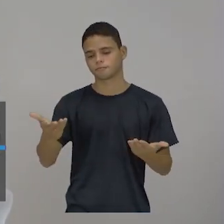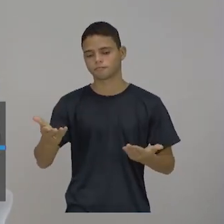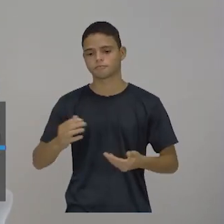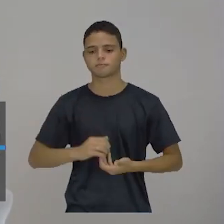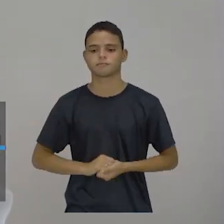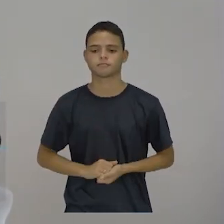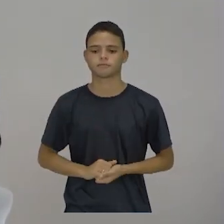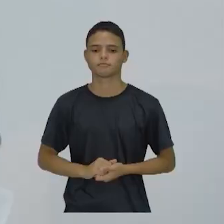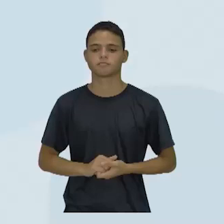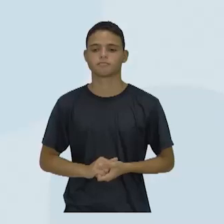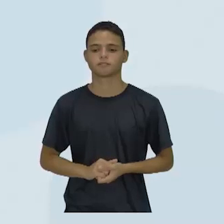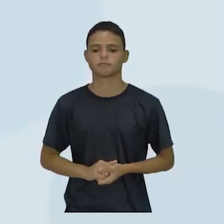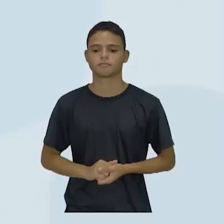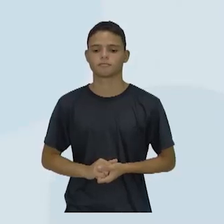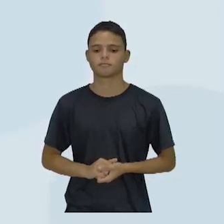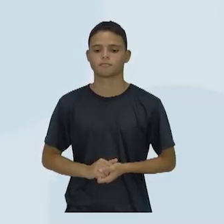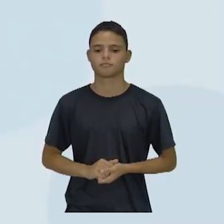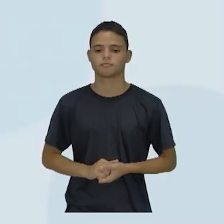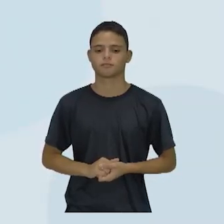tela.